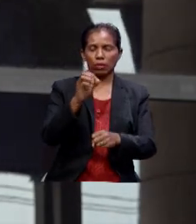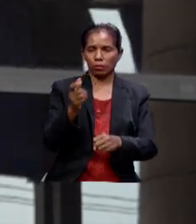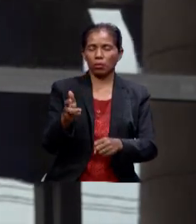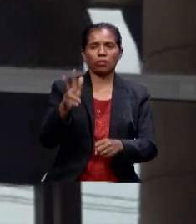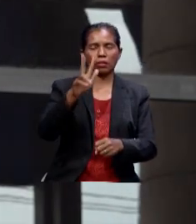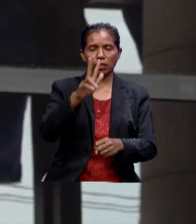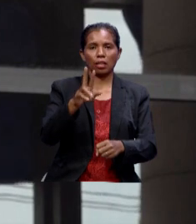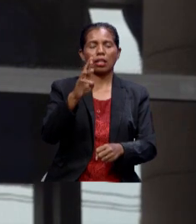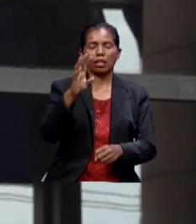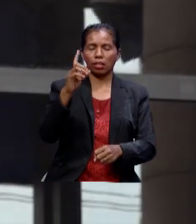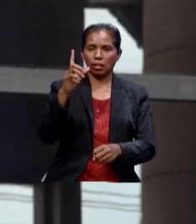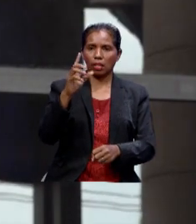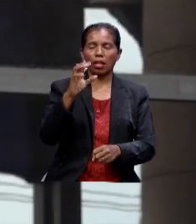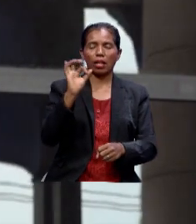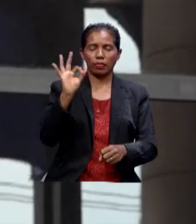2023, FDTL e orçamento